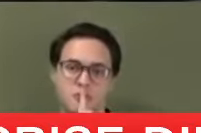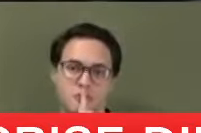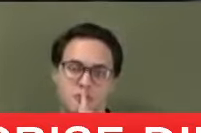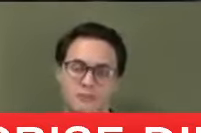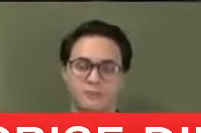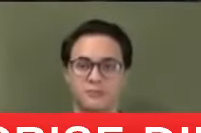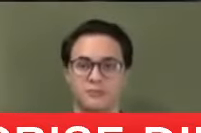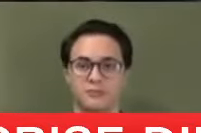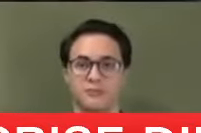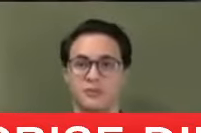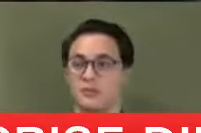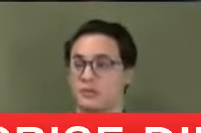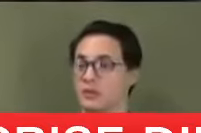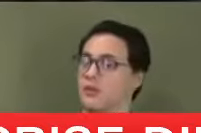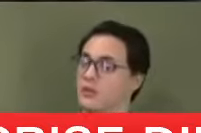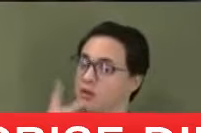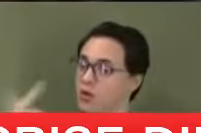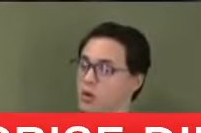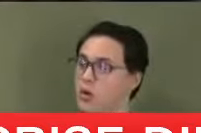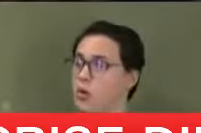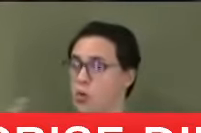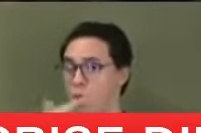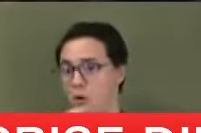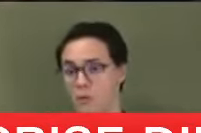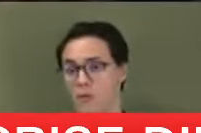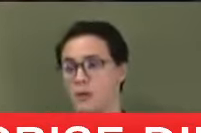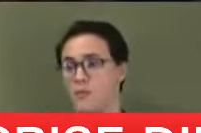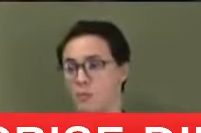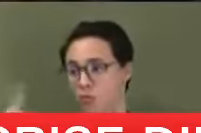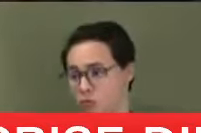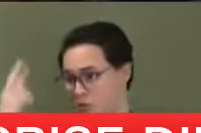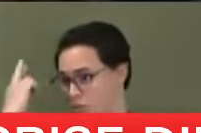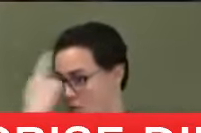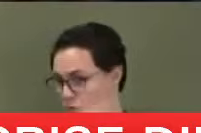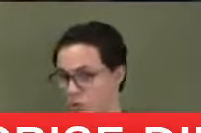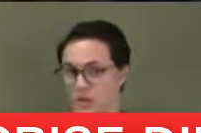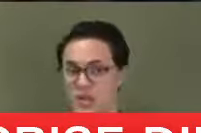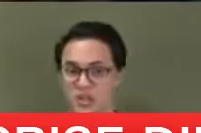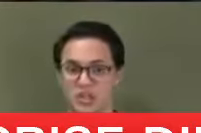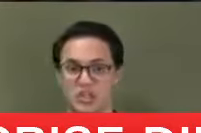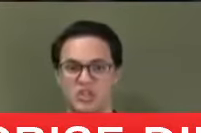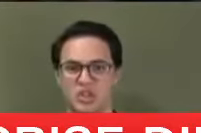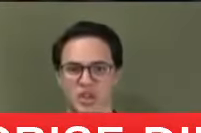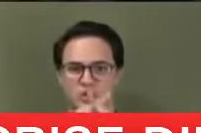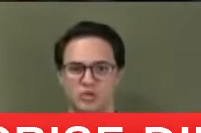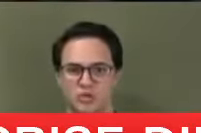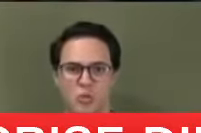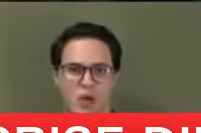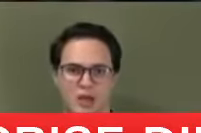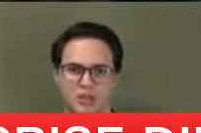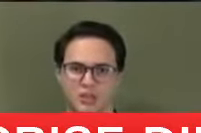Excelência falou agora de um cara que morreu na Rússia que andava com a suástica nazista.